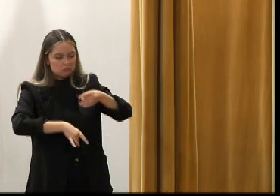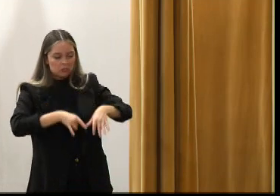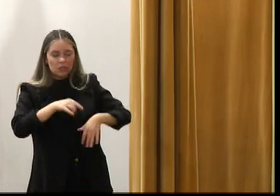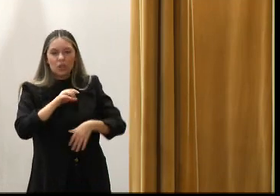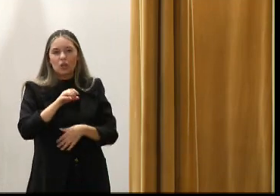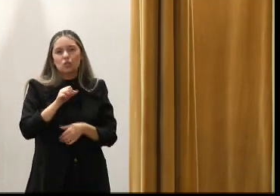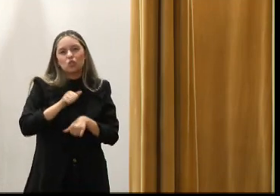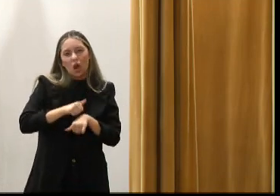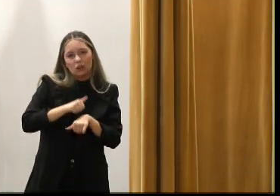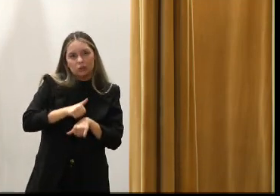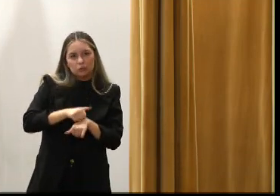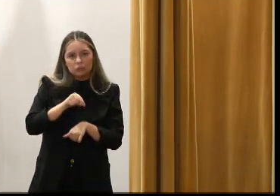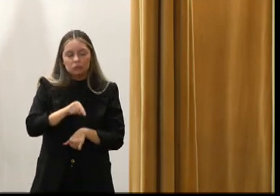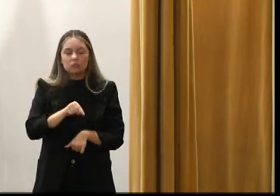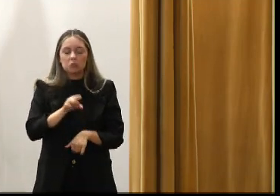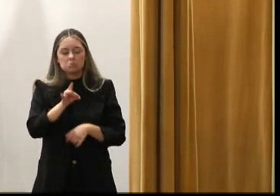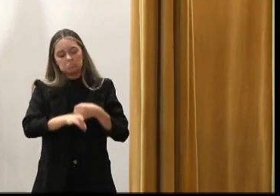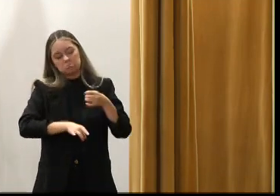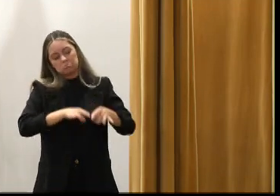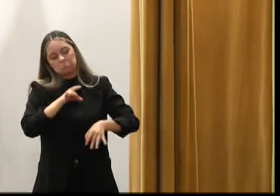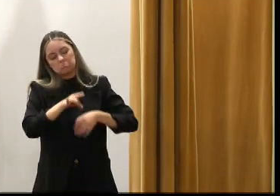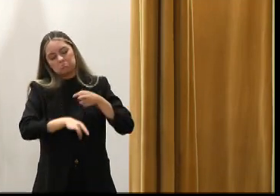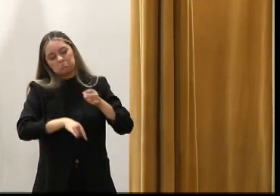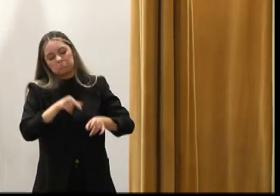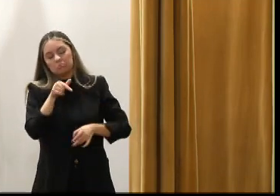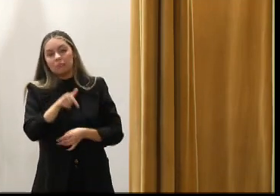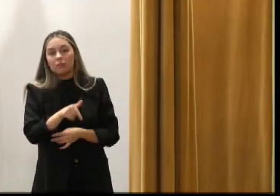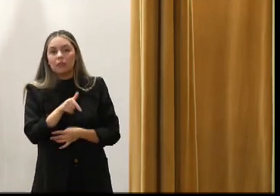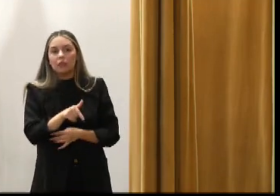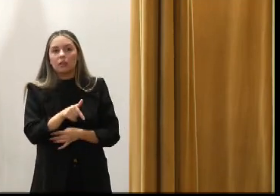resíduos sólidos de